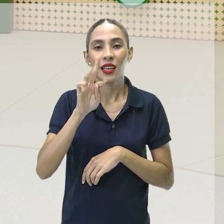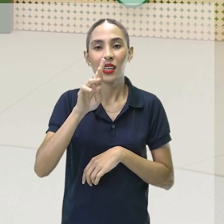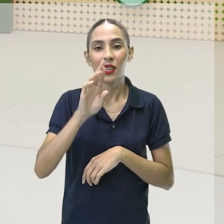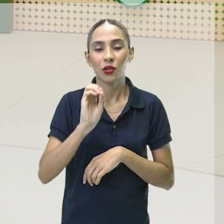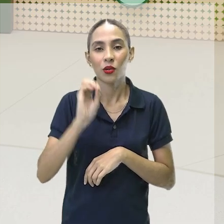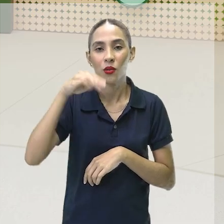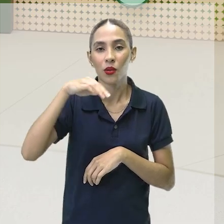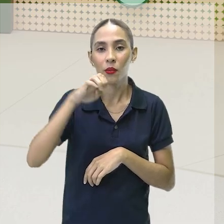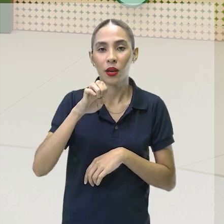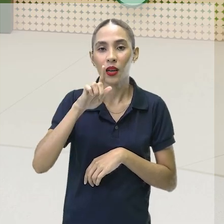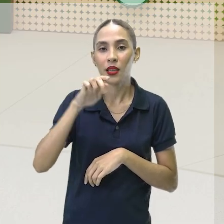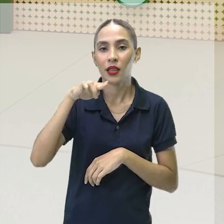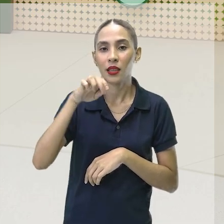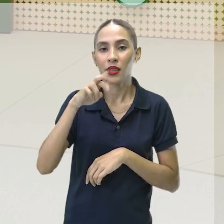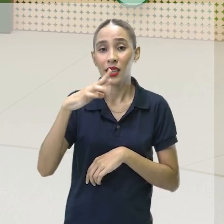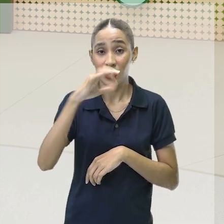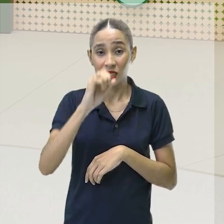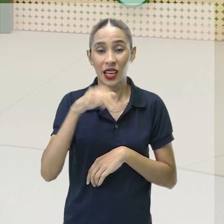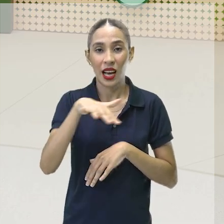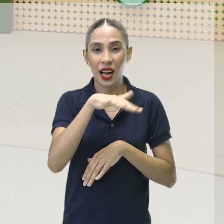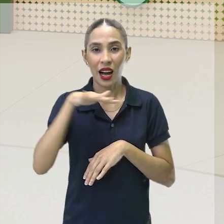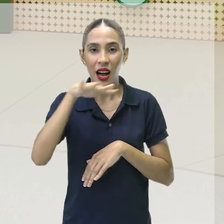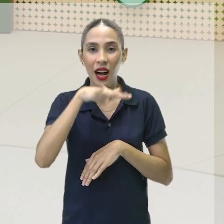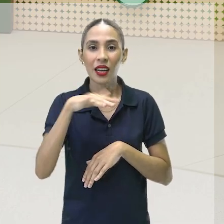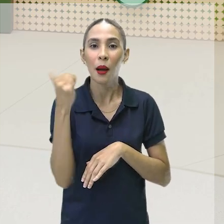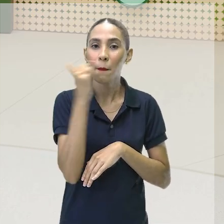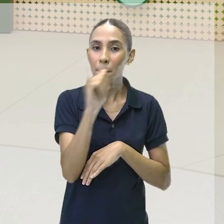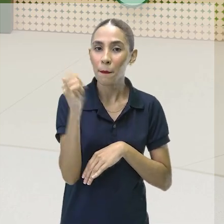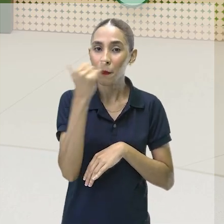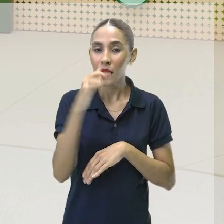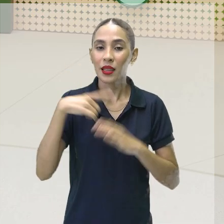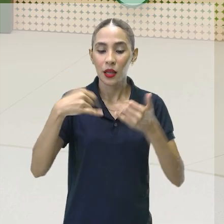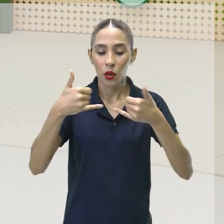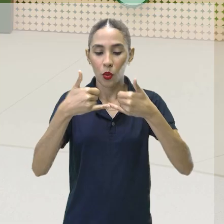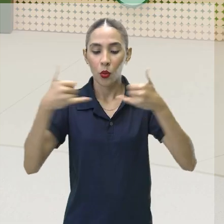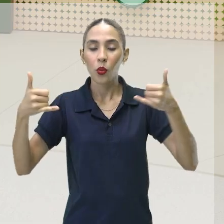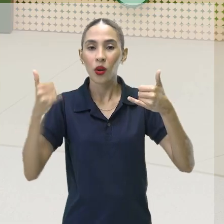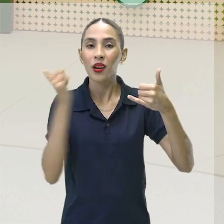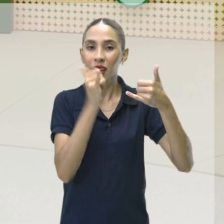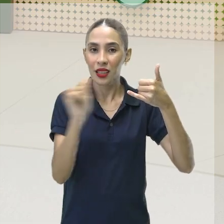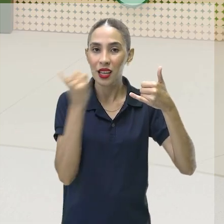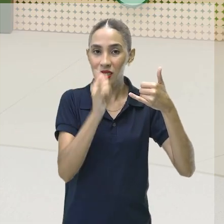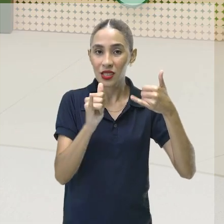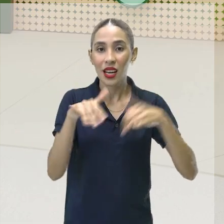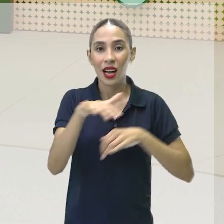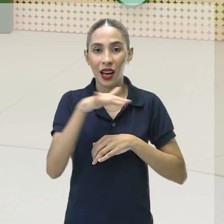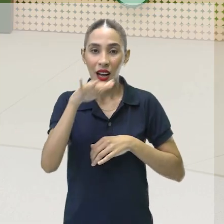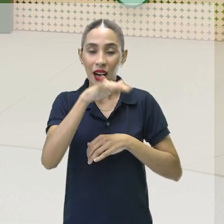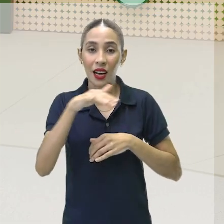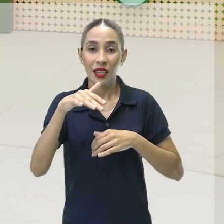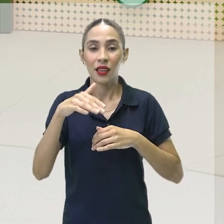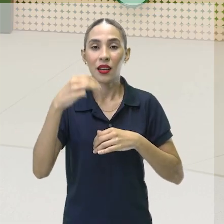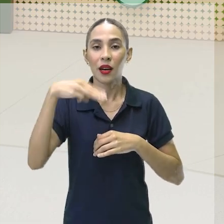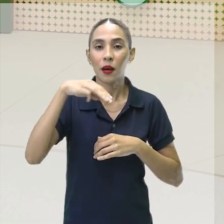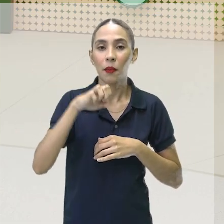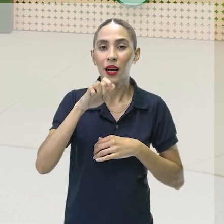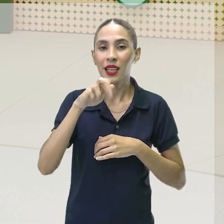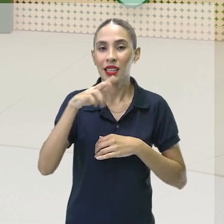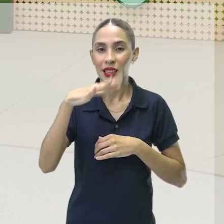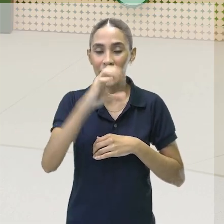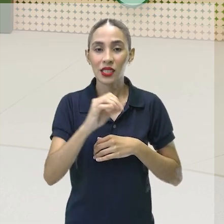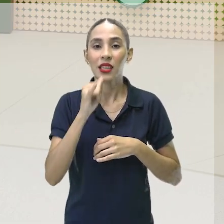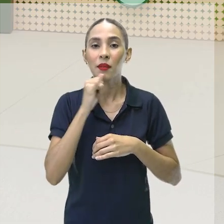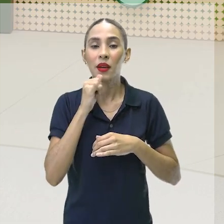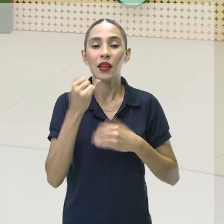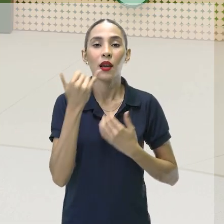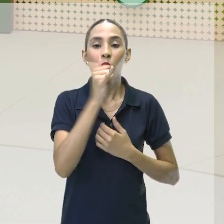campo magnético, né, que gera uma corrente elétrica, né? O campo magnético variável, o